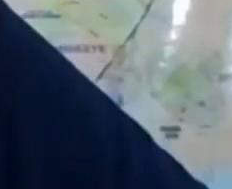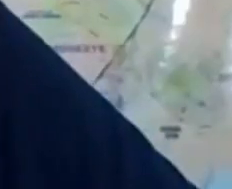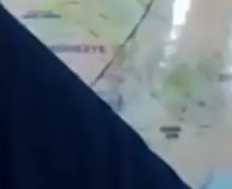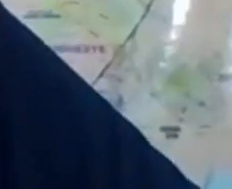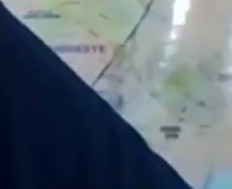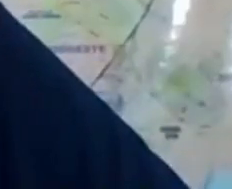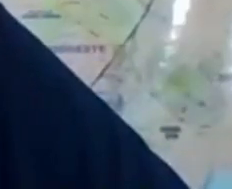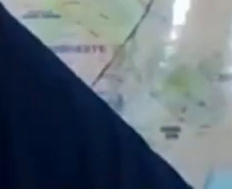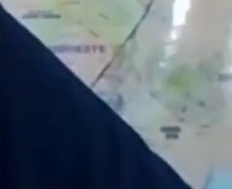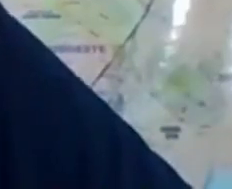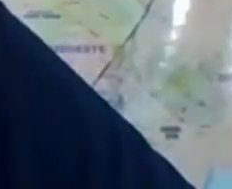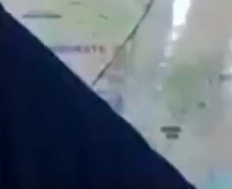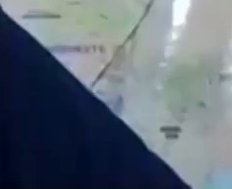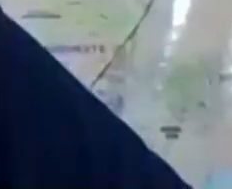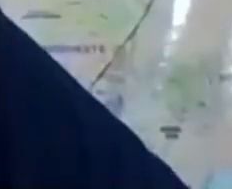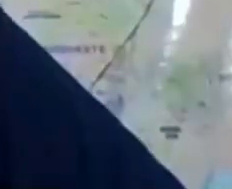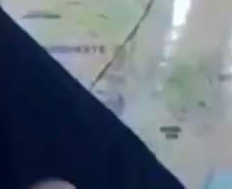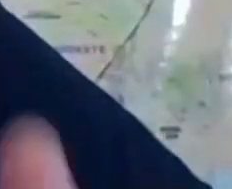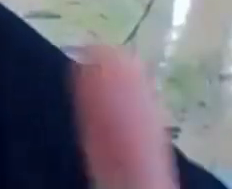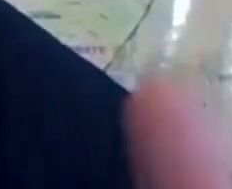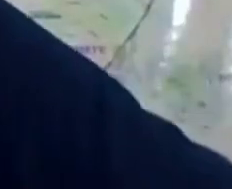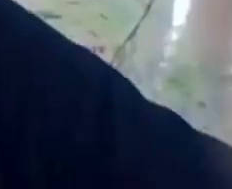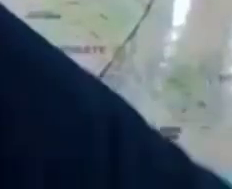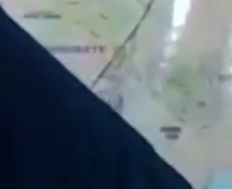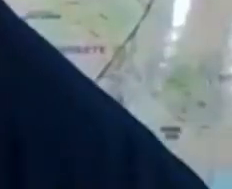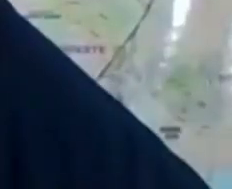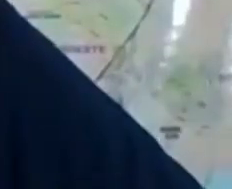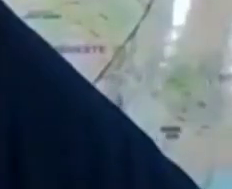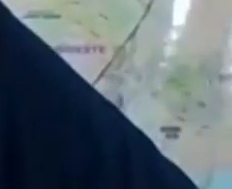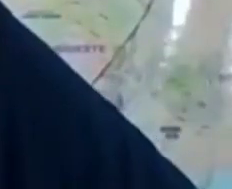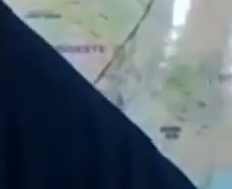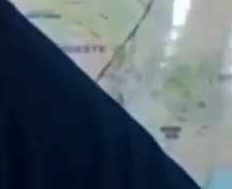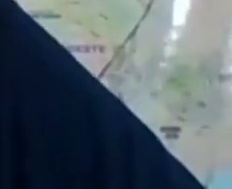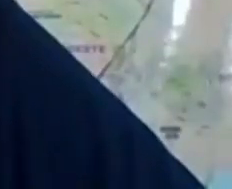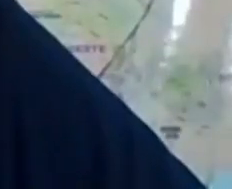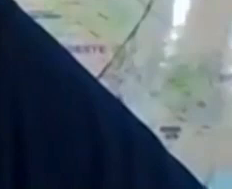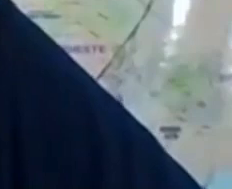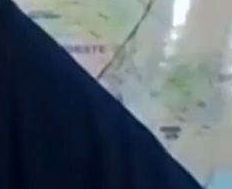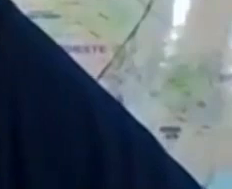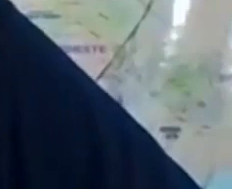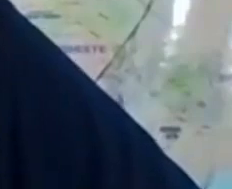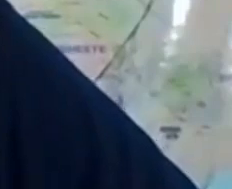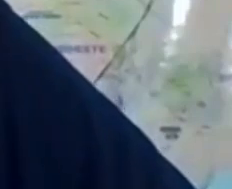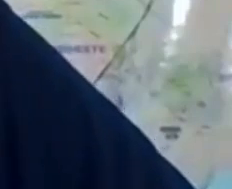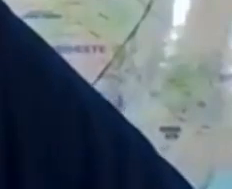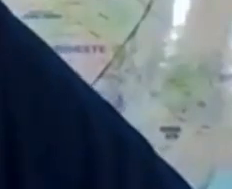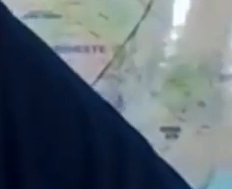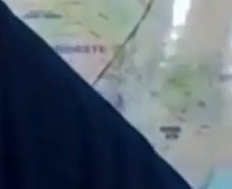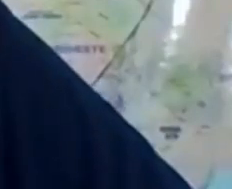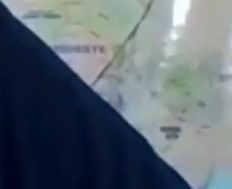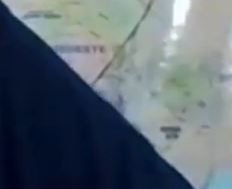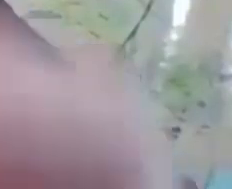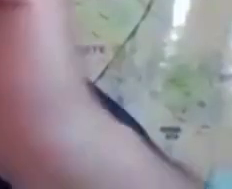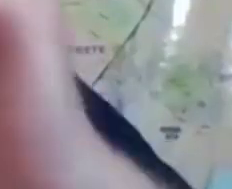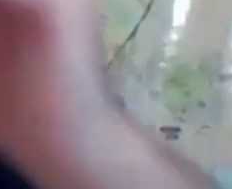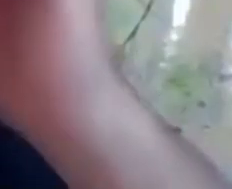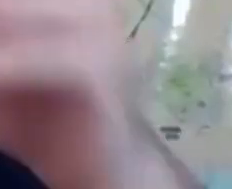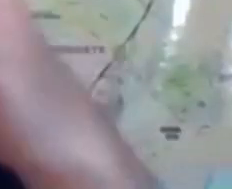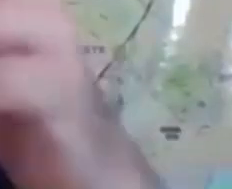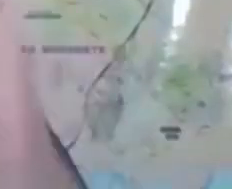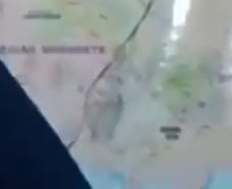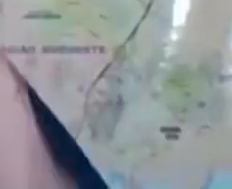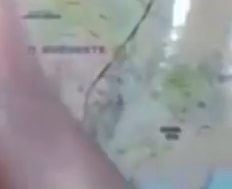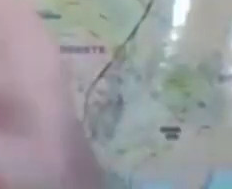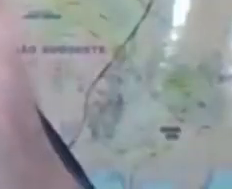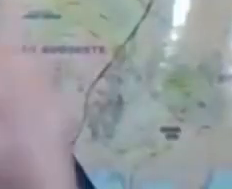de transporte sobre trilhos para transportar pessoas, logo vem o debate na sequência, e